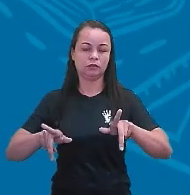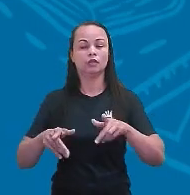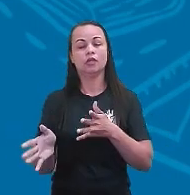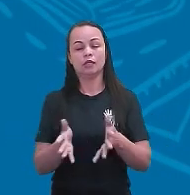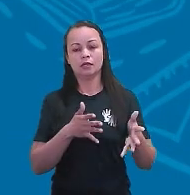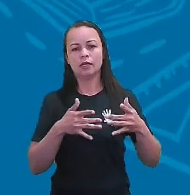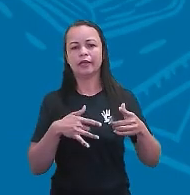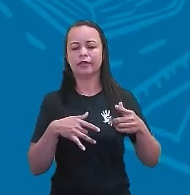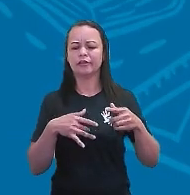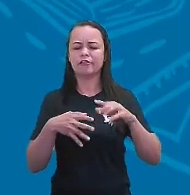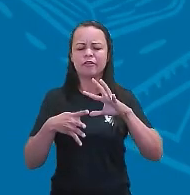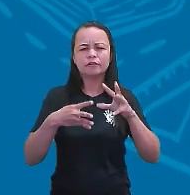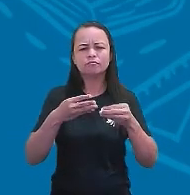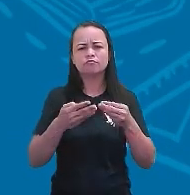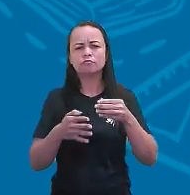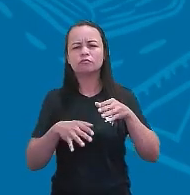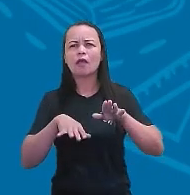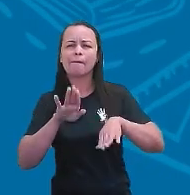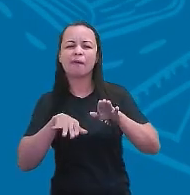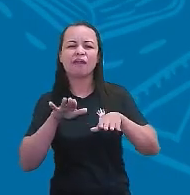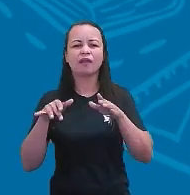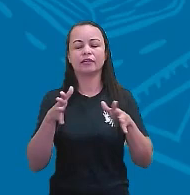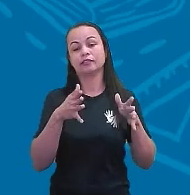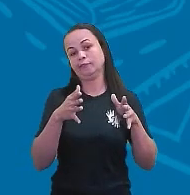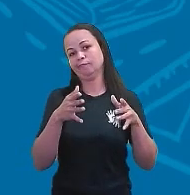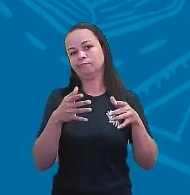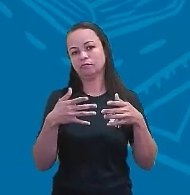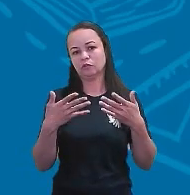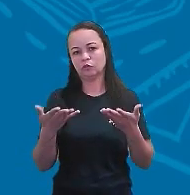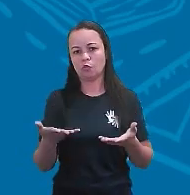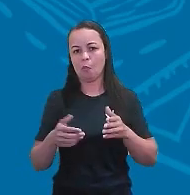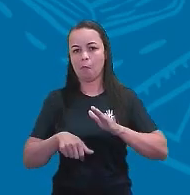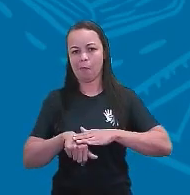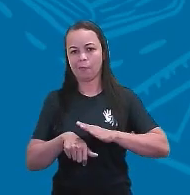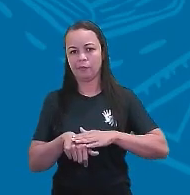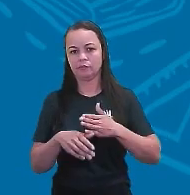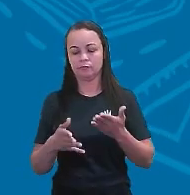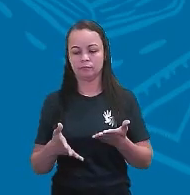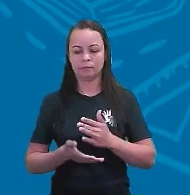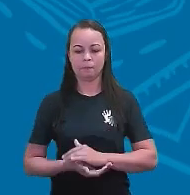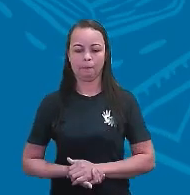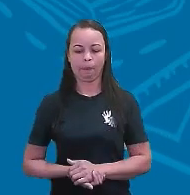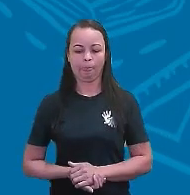ser ali encaixado dependendo da situação.